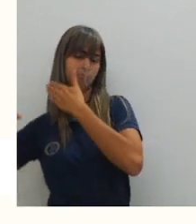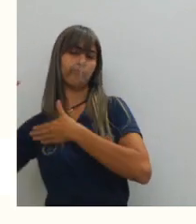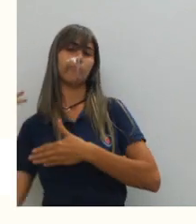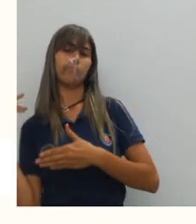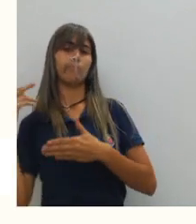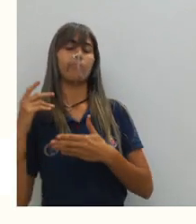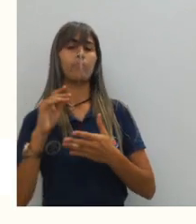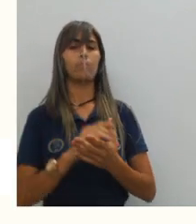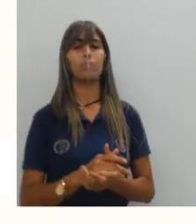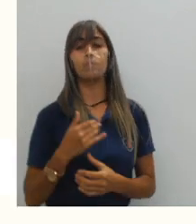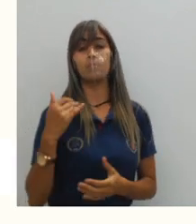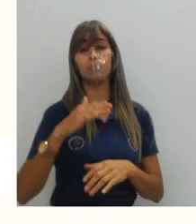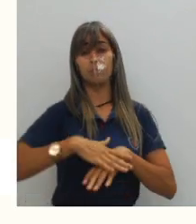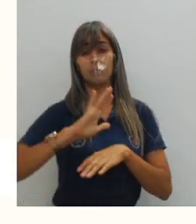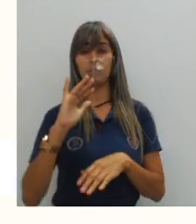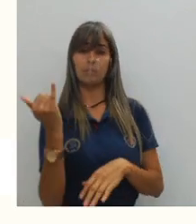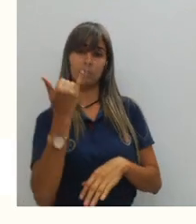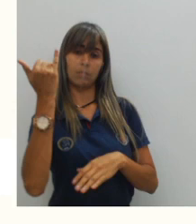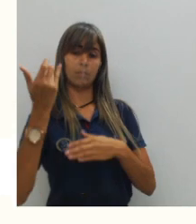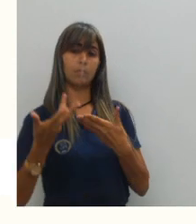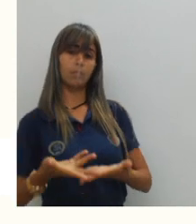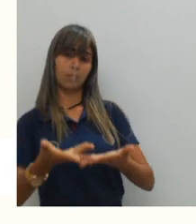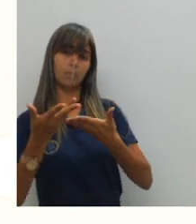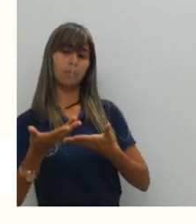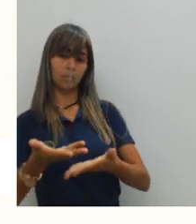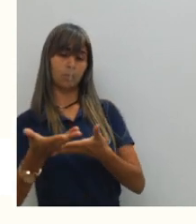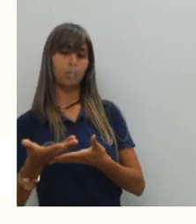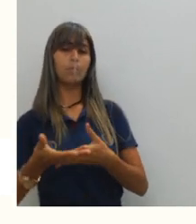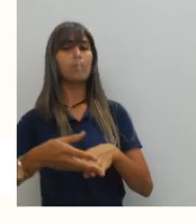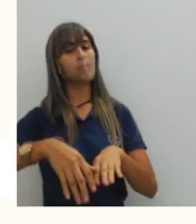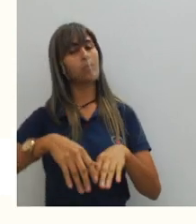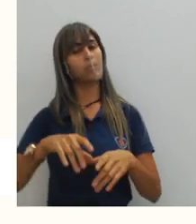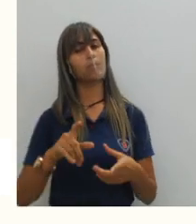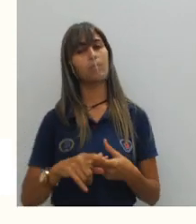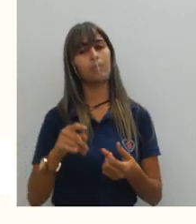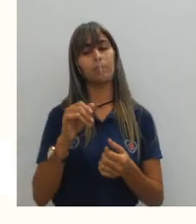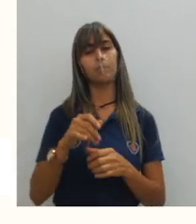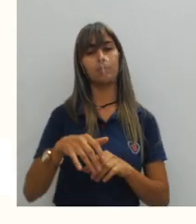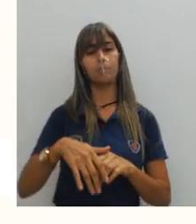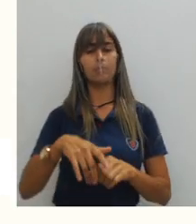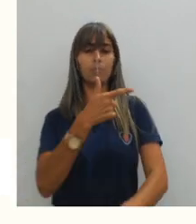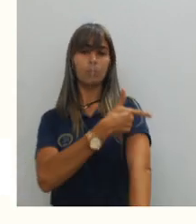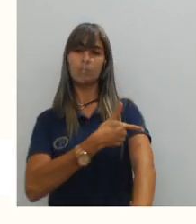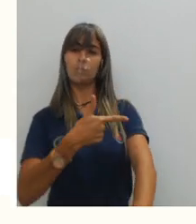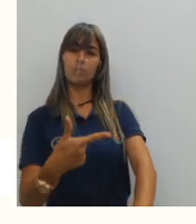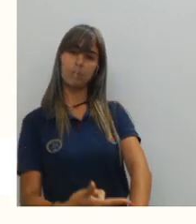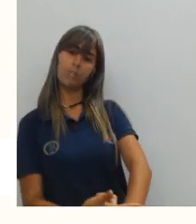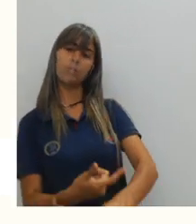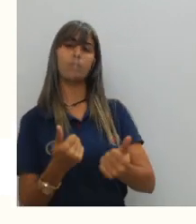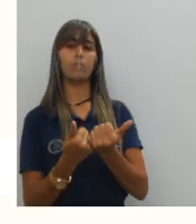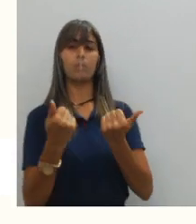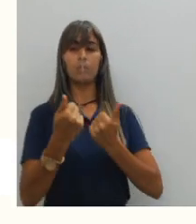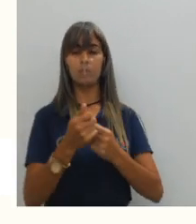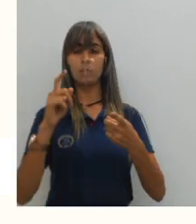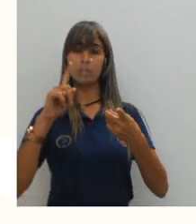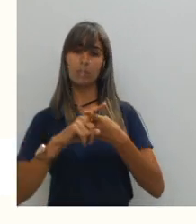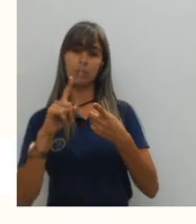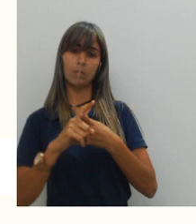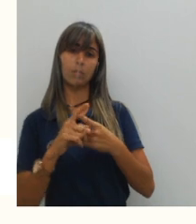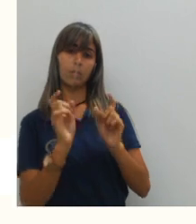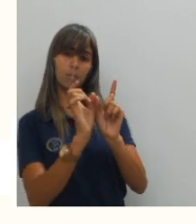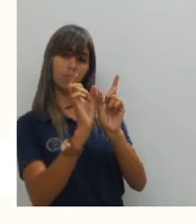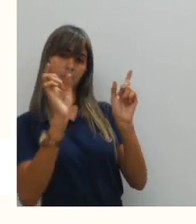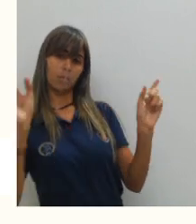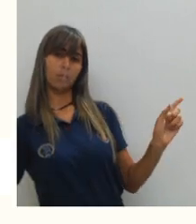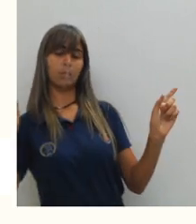entre as mais importantes influências formativas de conduta. Certo? Então, isso é um trecho da